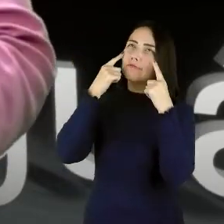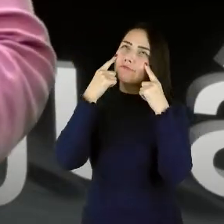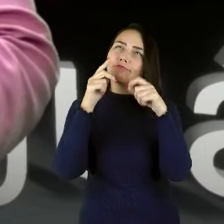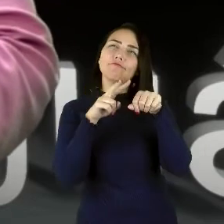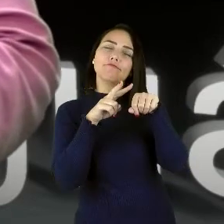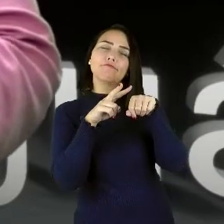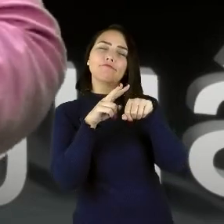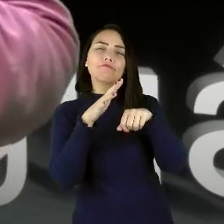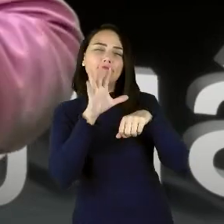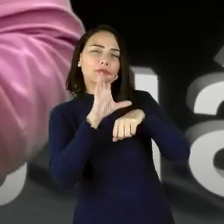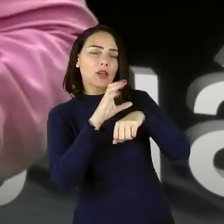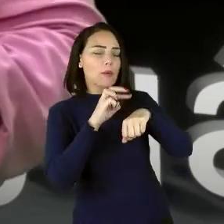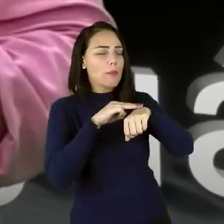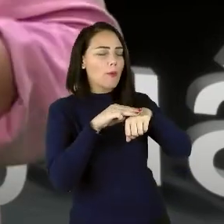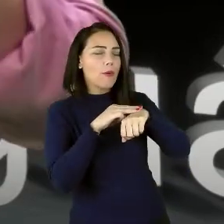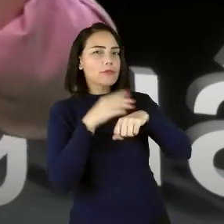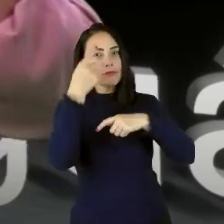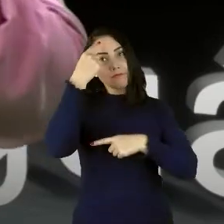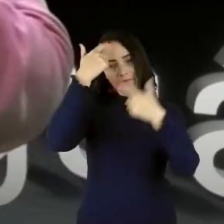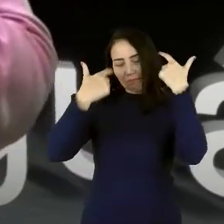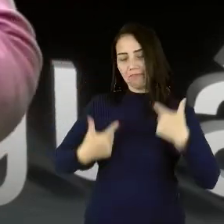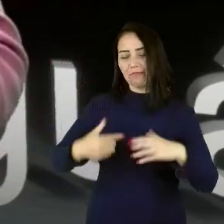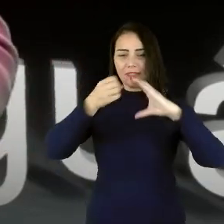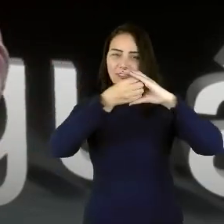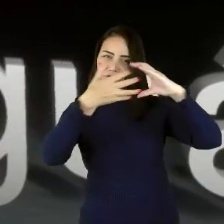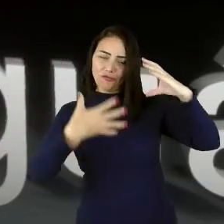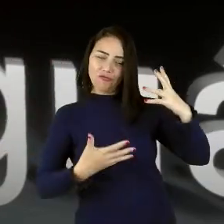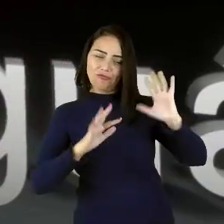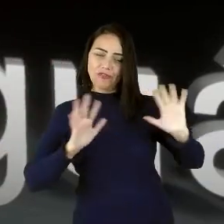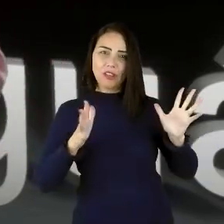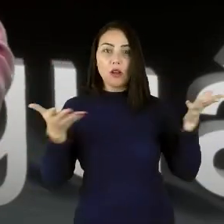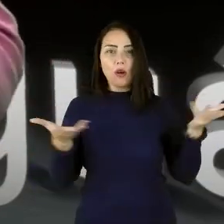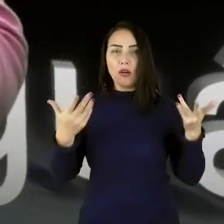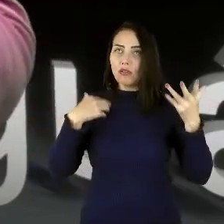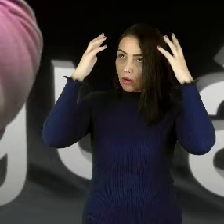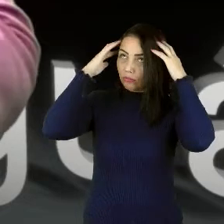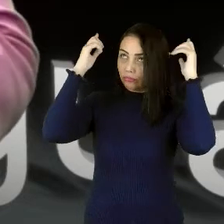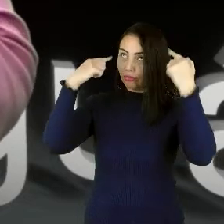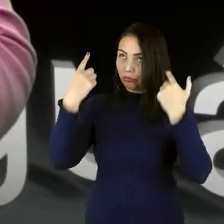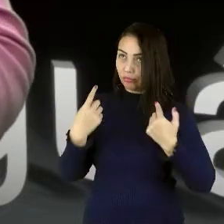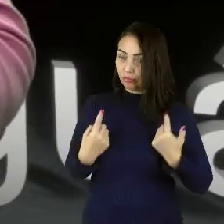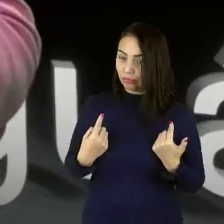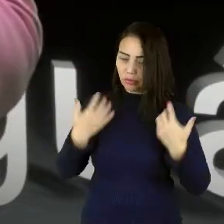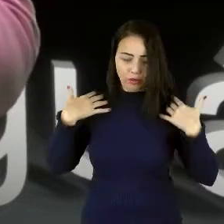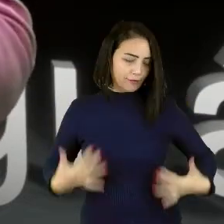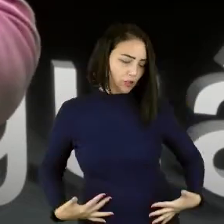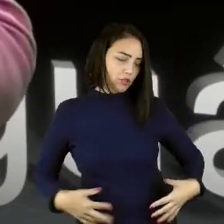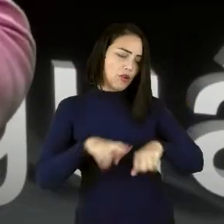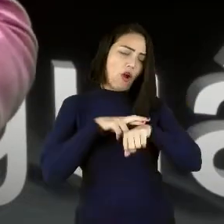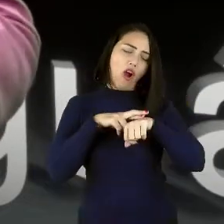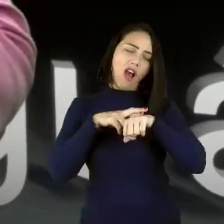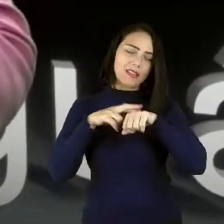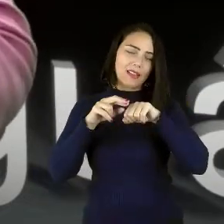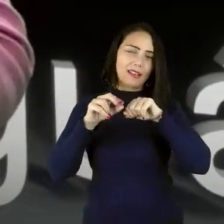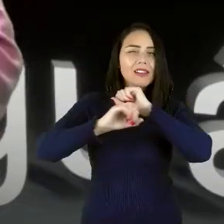físicas peculiares. Hoje, estou com os cabelos soltos e uso um vestido na cor rosa. Um tom